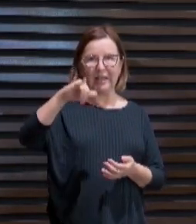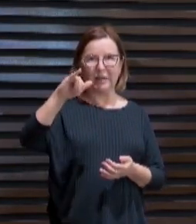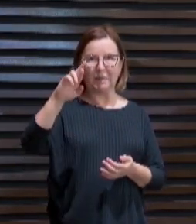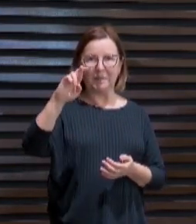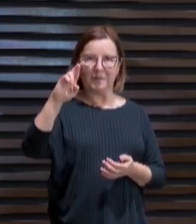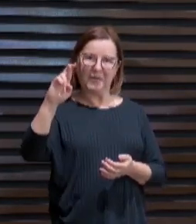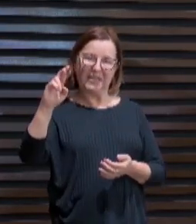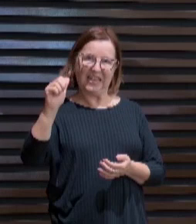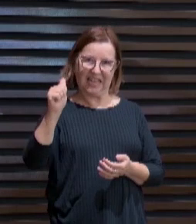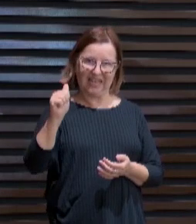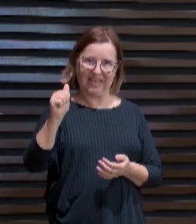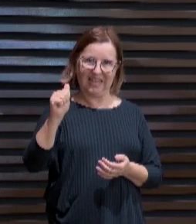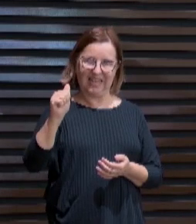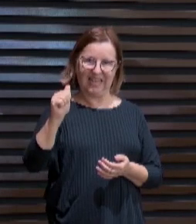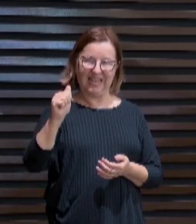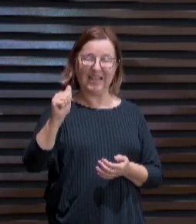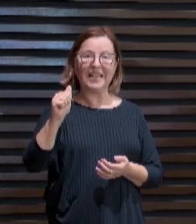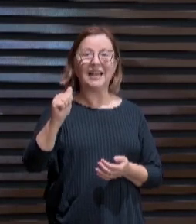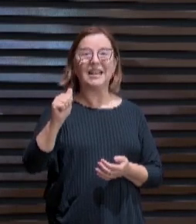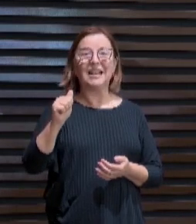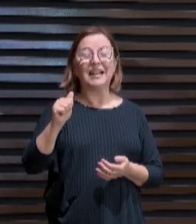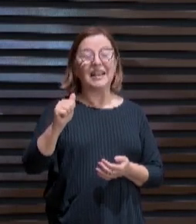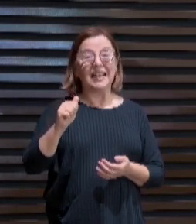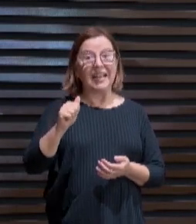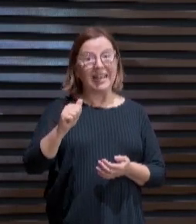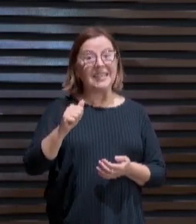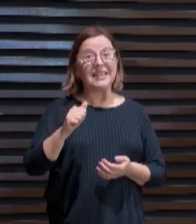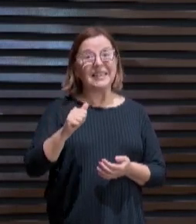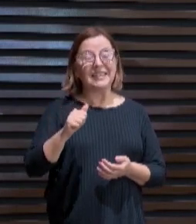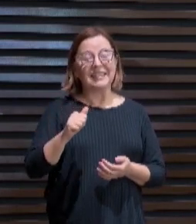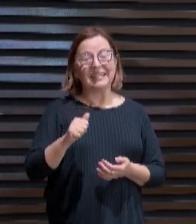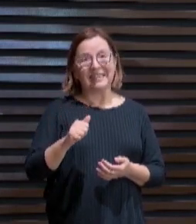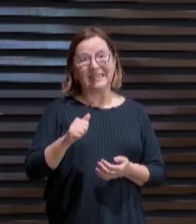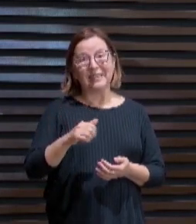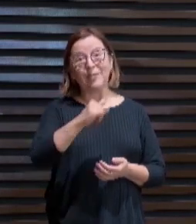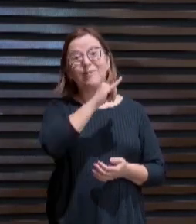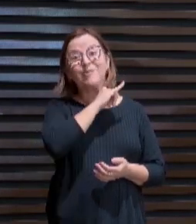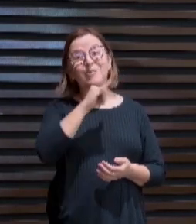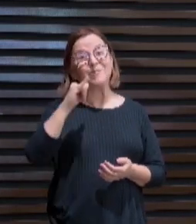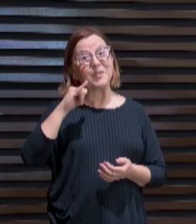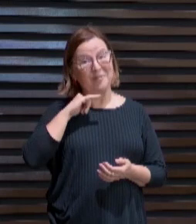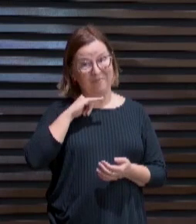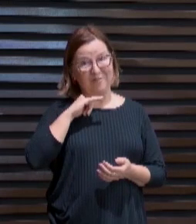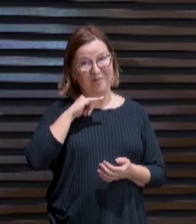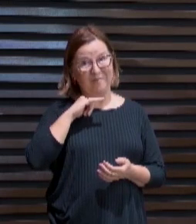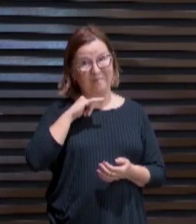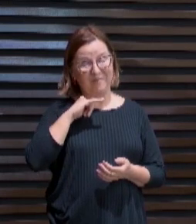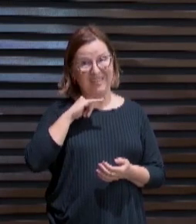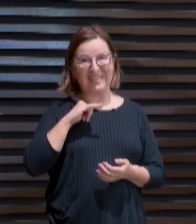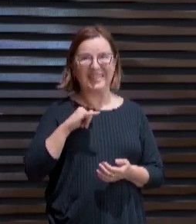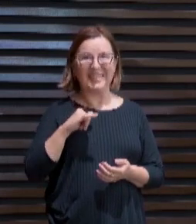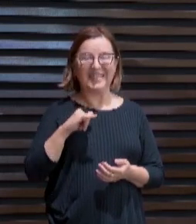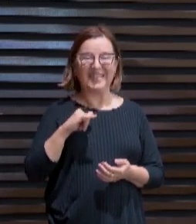É uma resina perfumada, produzida por uma árvore do mesmo nome, né? Essa planta, né, ao